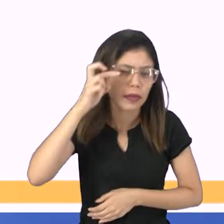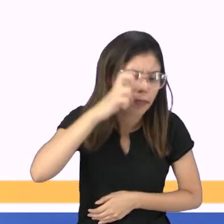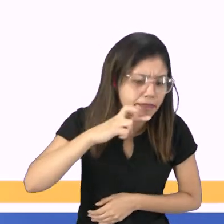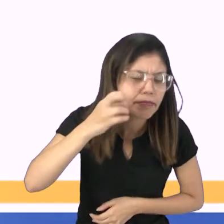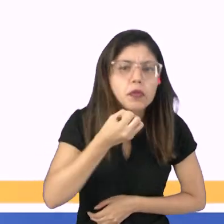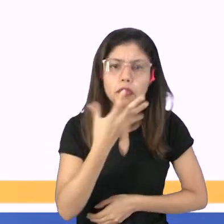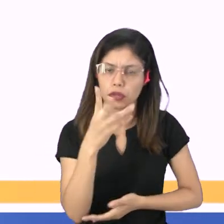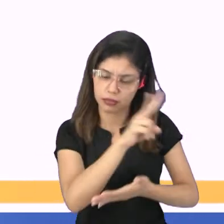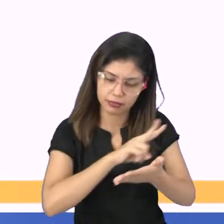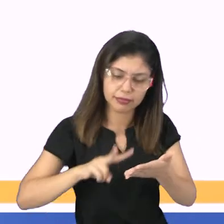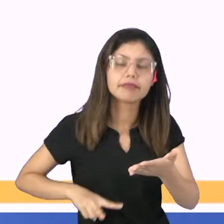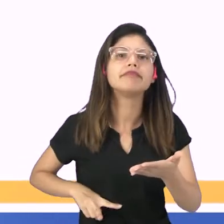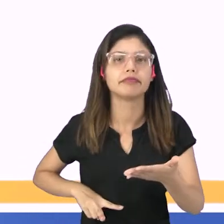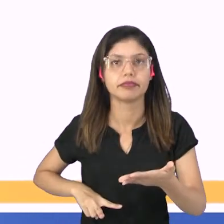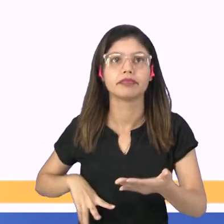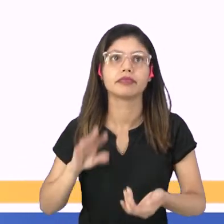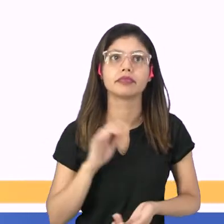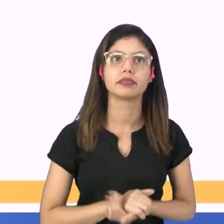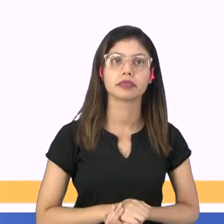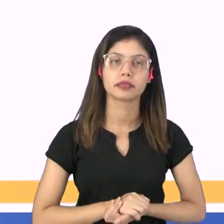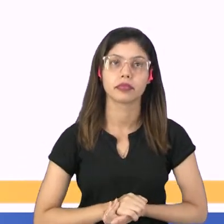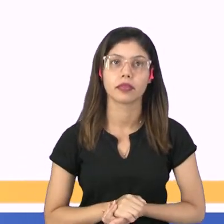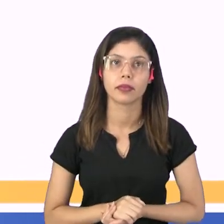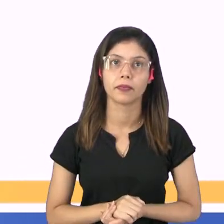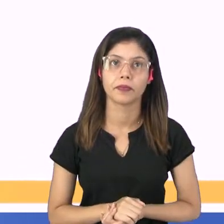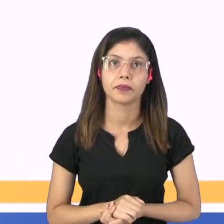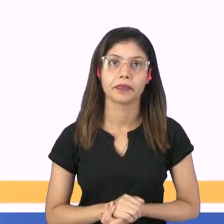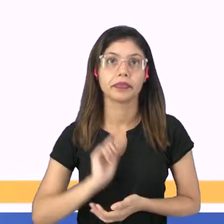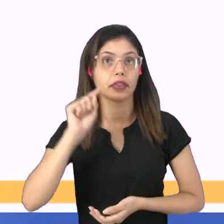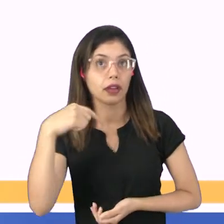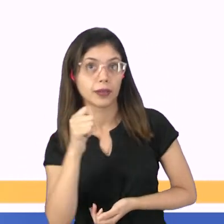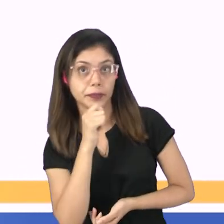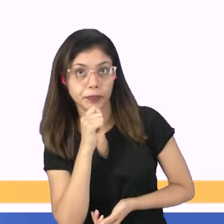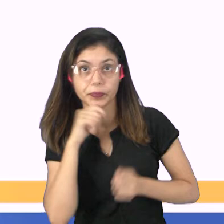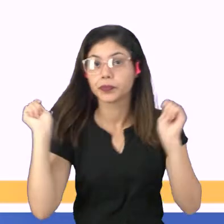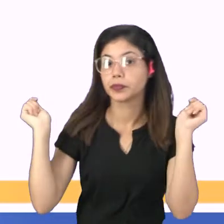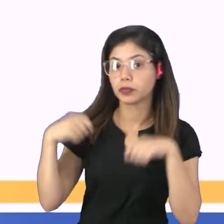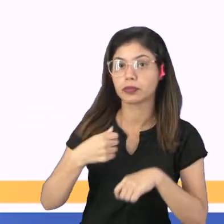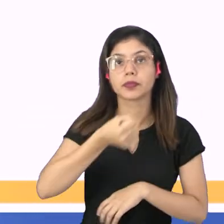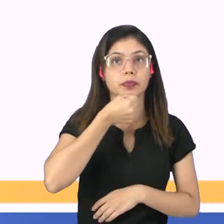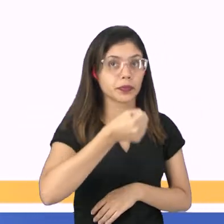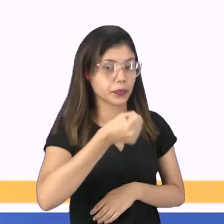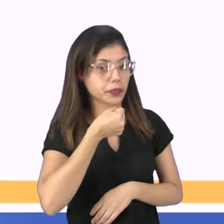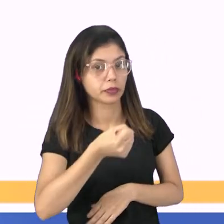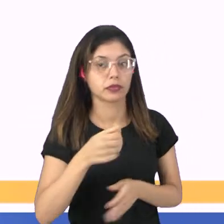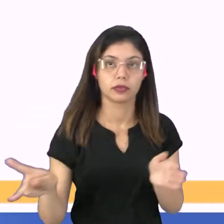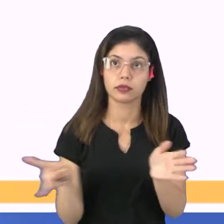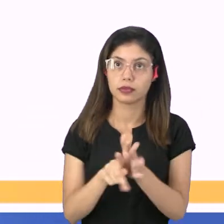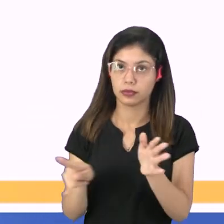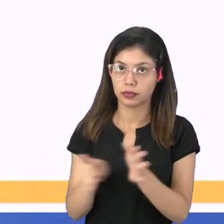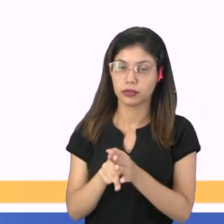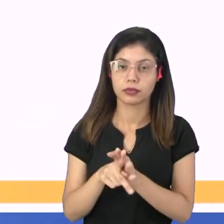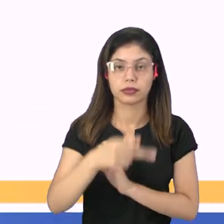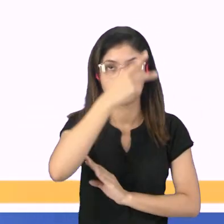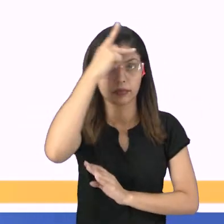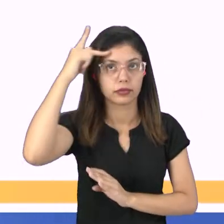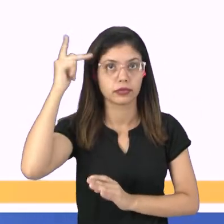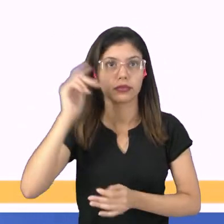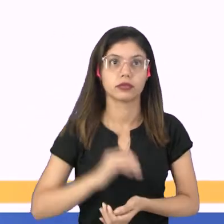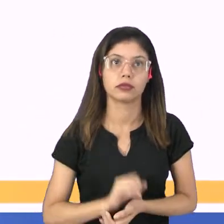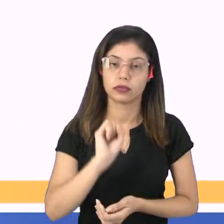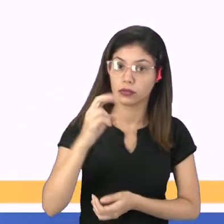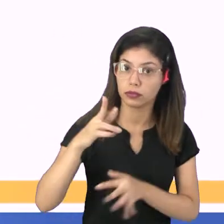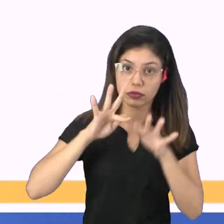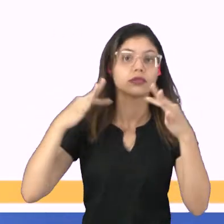mais propriedade e ainda seja interessante para o leitor. Além disso, se for